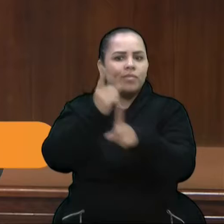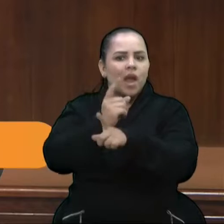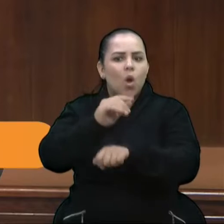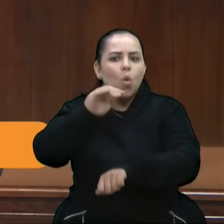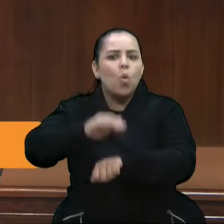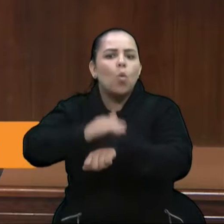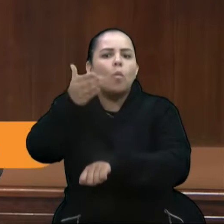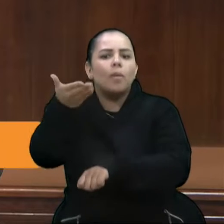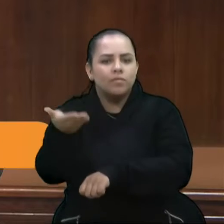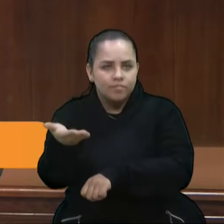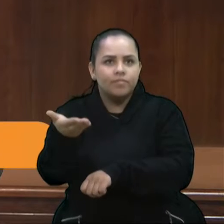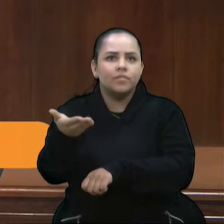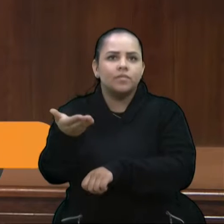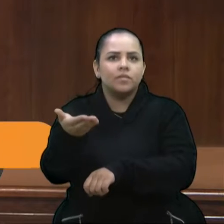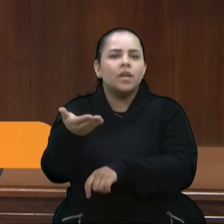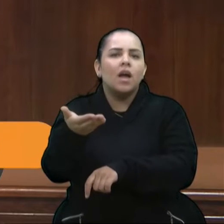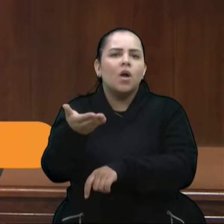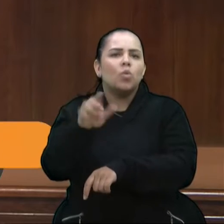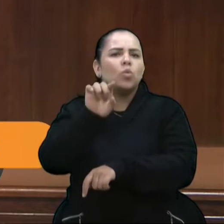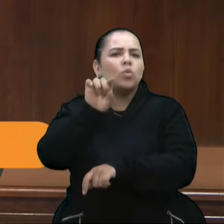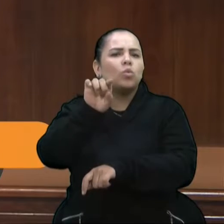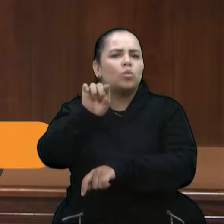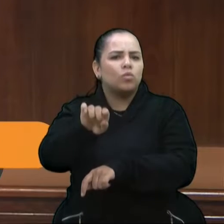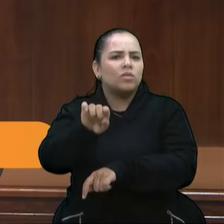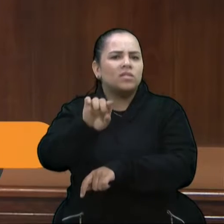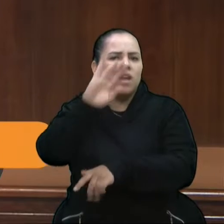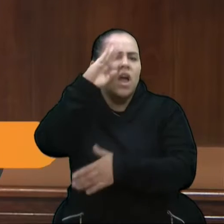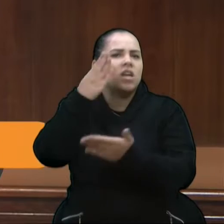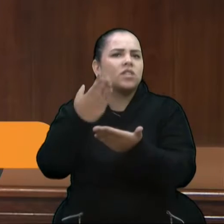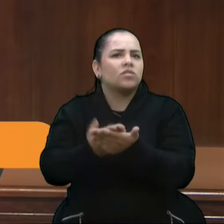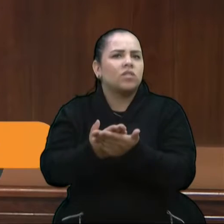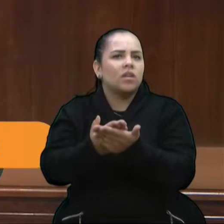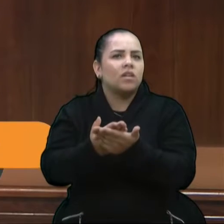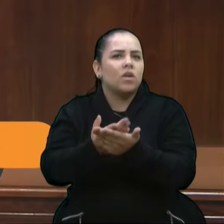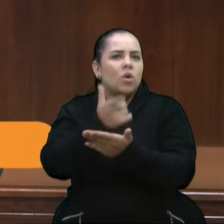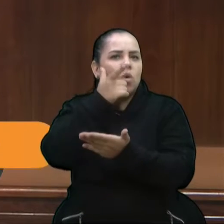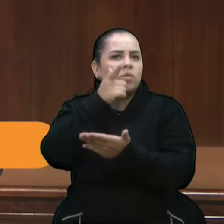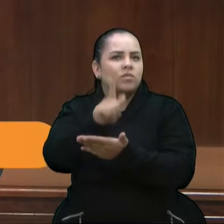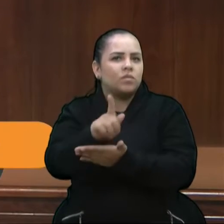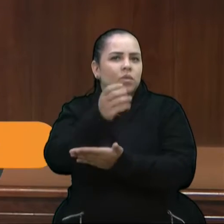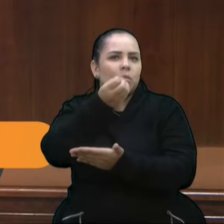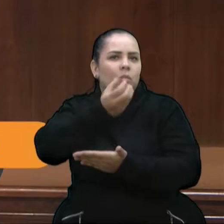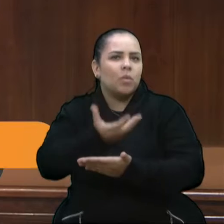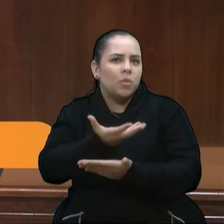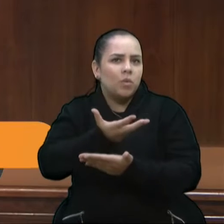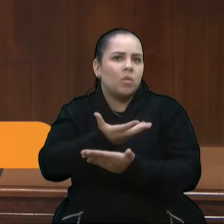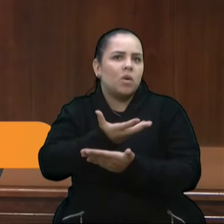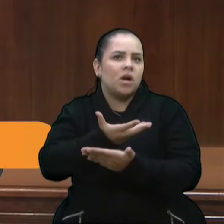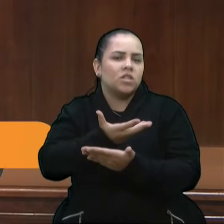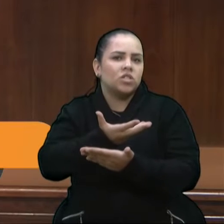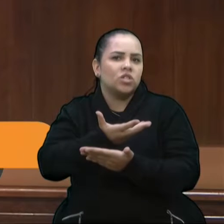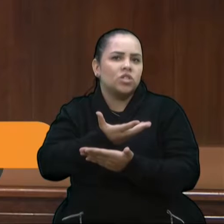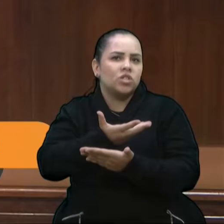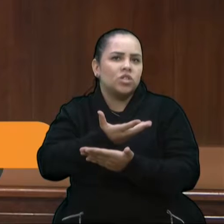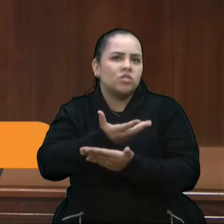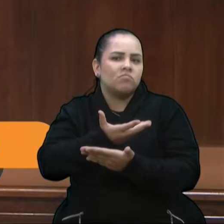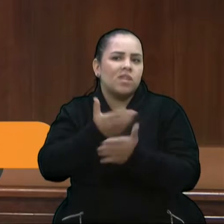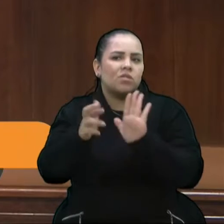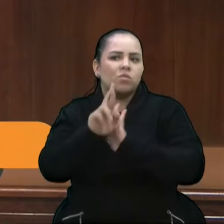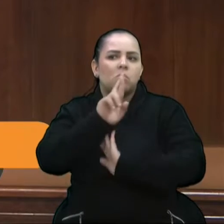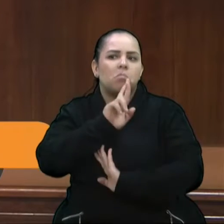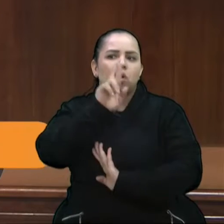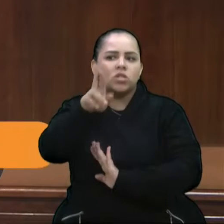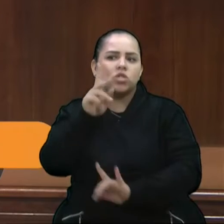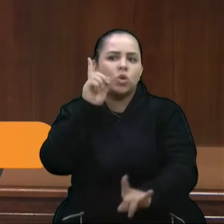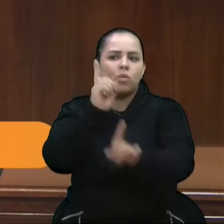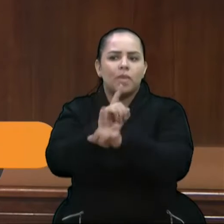acha? Isso terminará numa boa justificativa, se achando culpados ou não? Até porque você